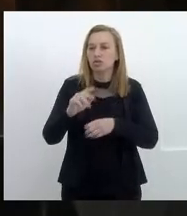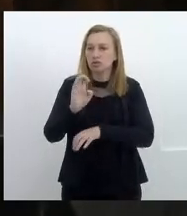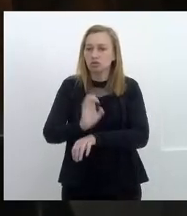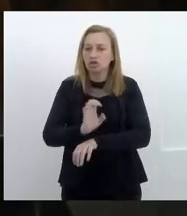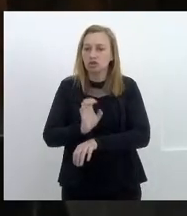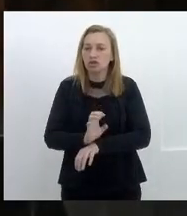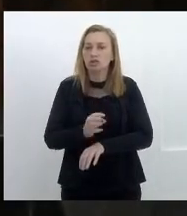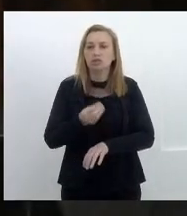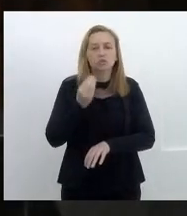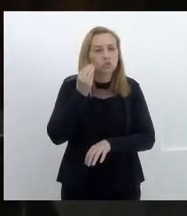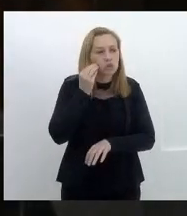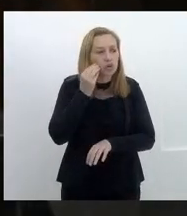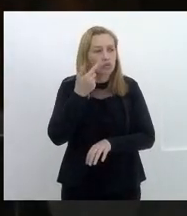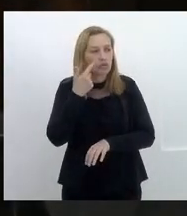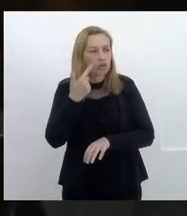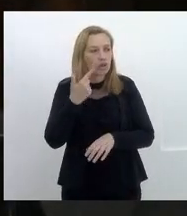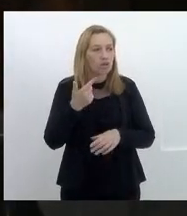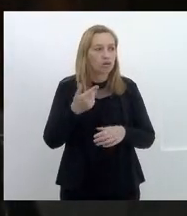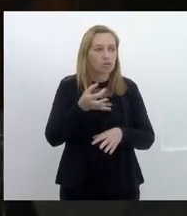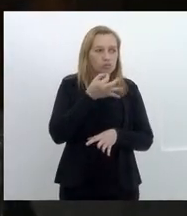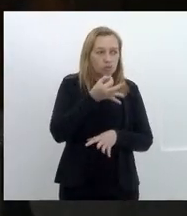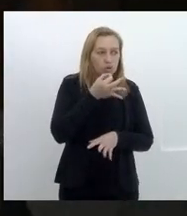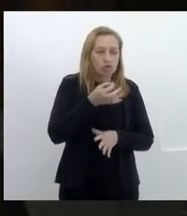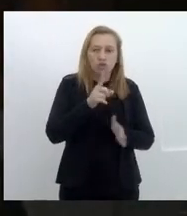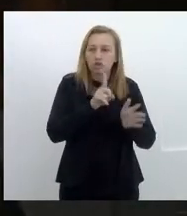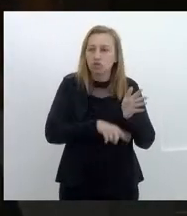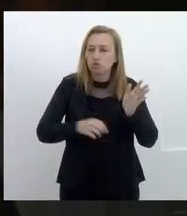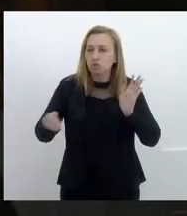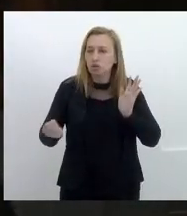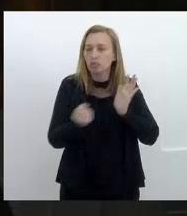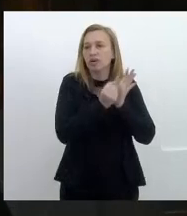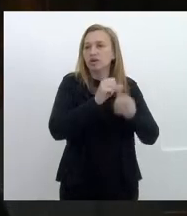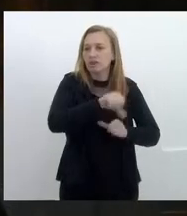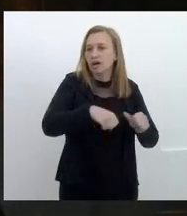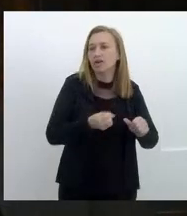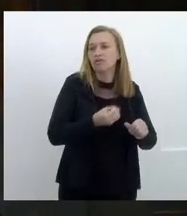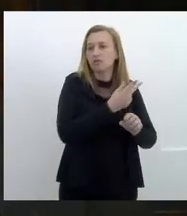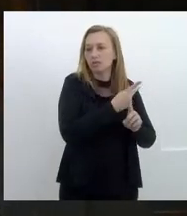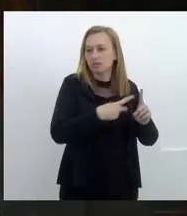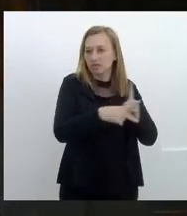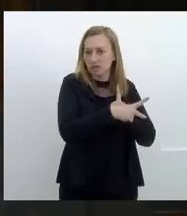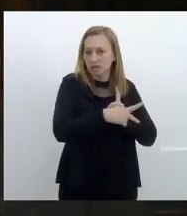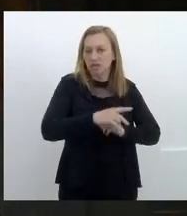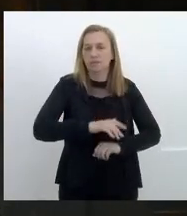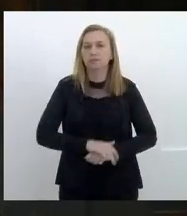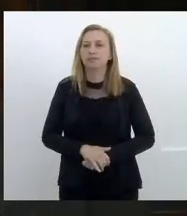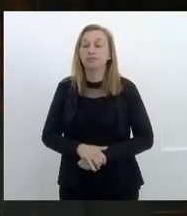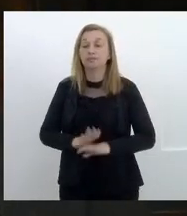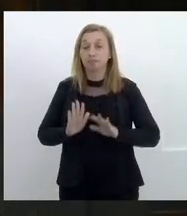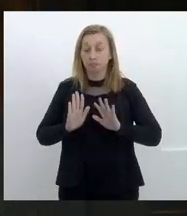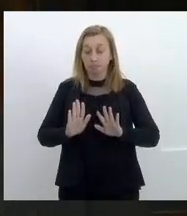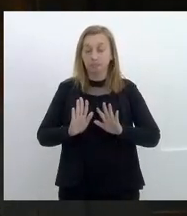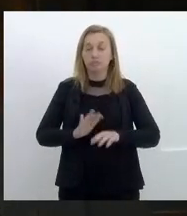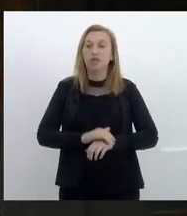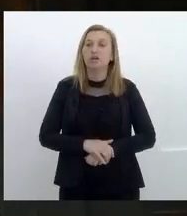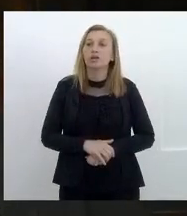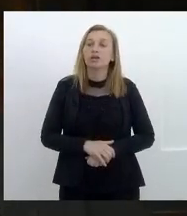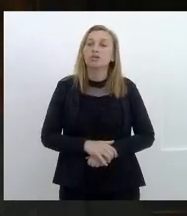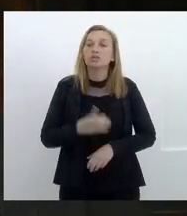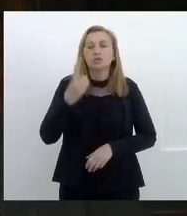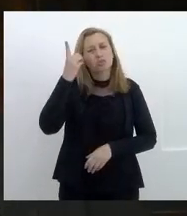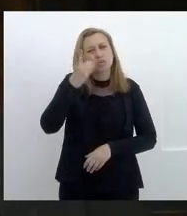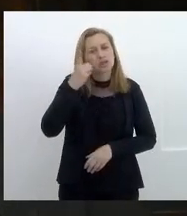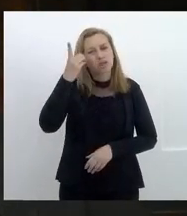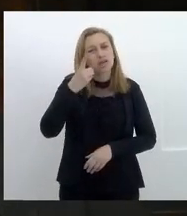fazer sugestões que amenizem os impactos da reforma da Previdência bem o